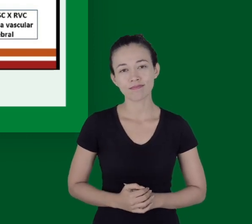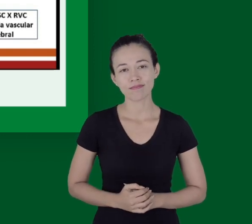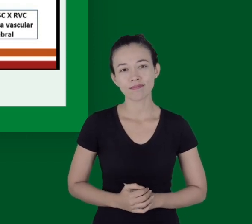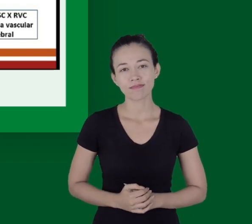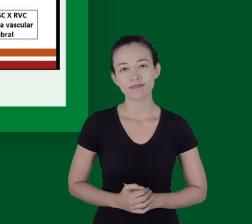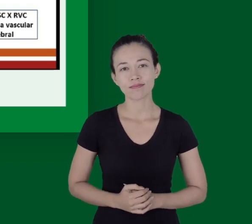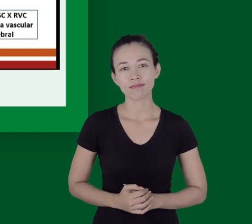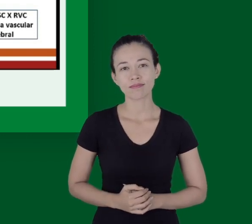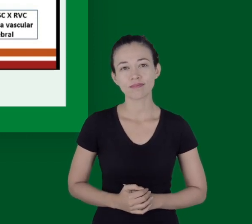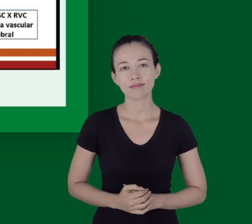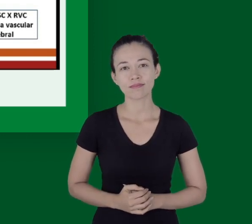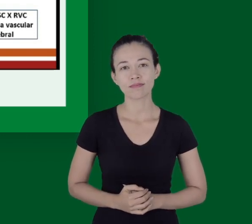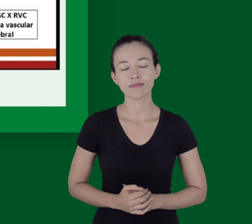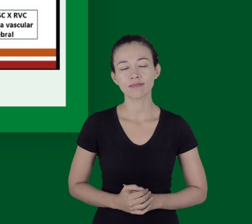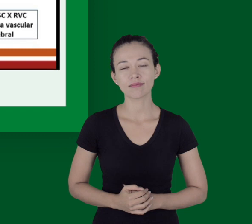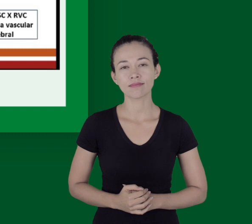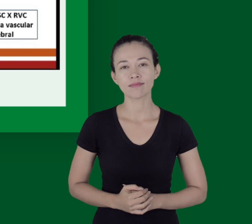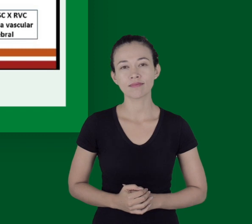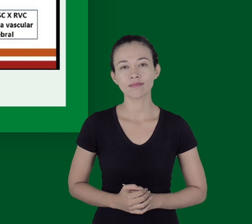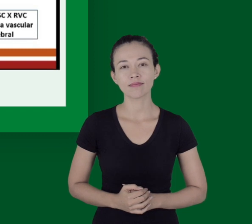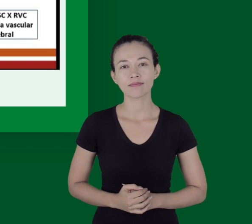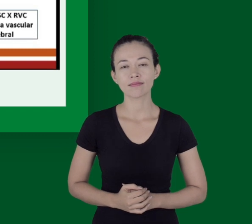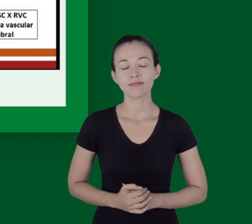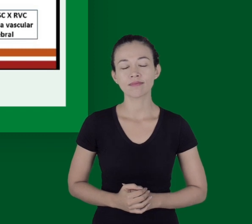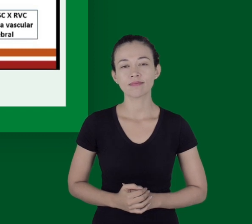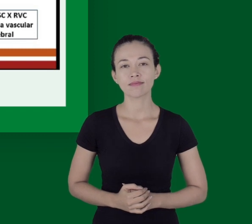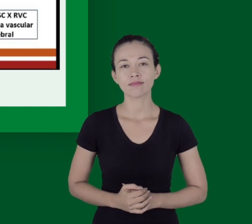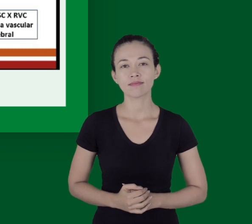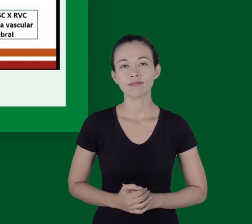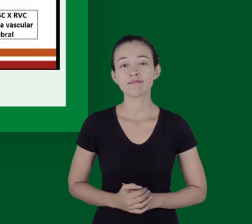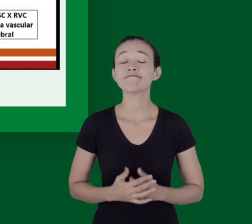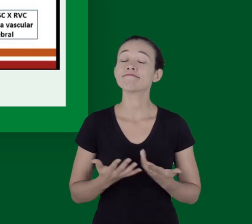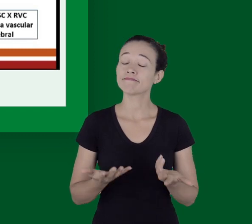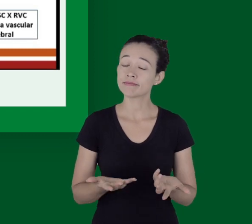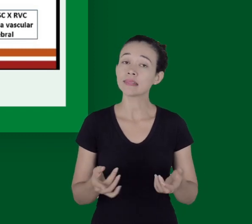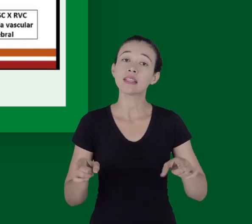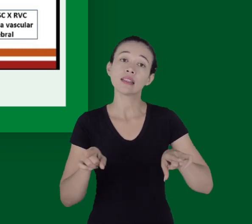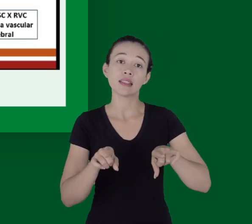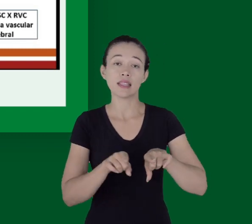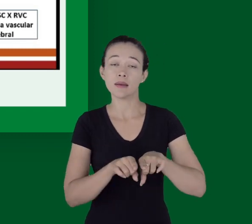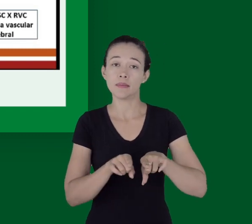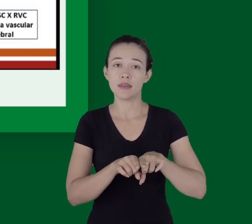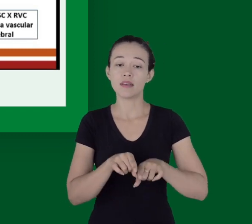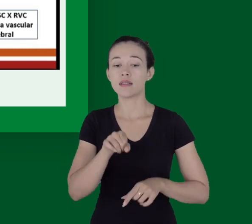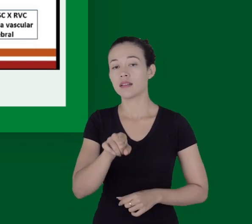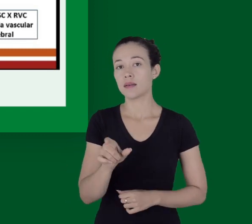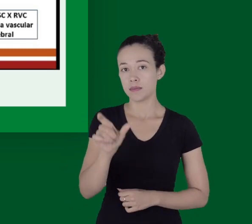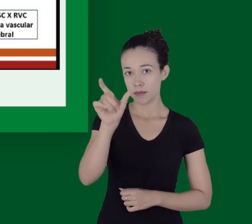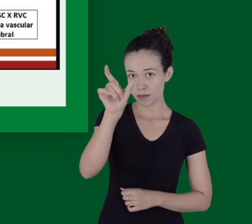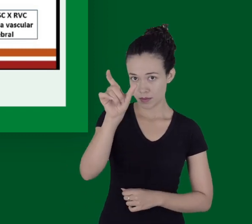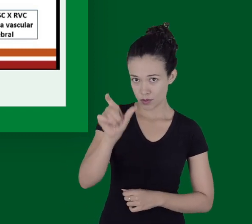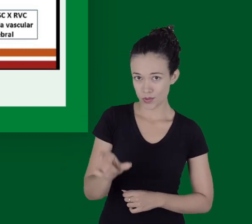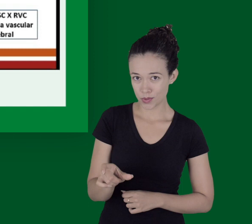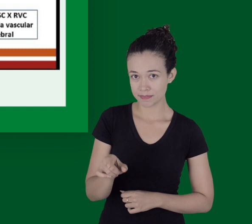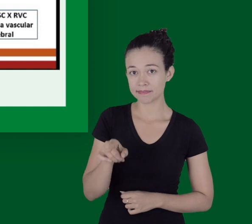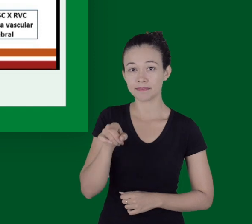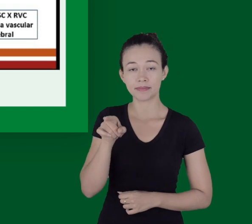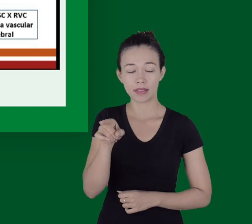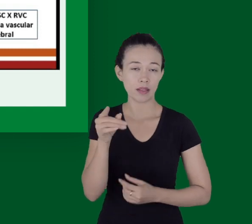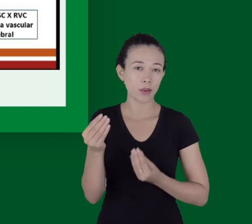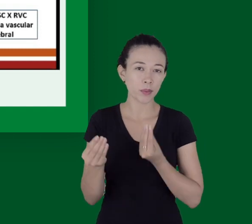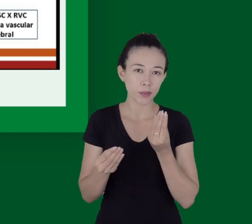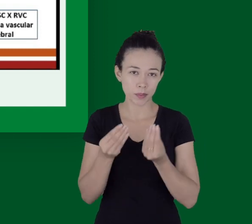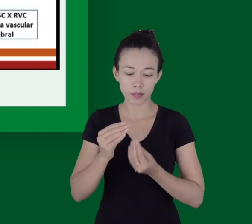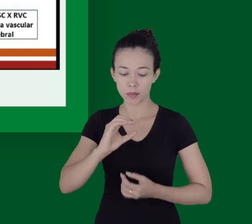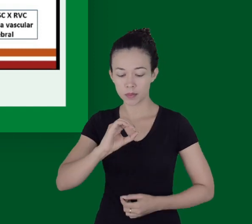provoca hipofluxo tecidual. Da mesma forma, o contrário. Então, se eu tenho um paciente